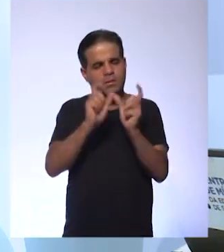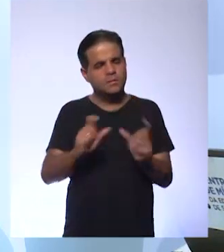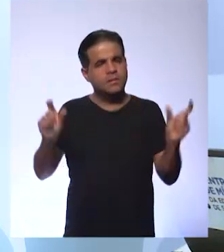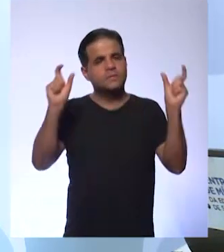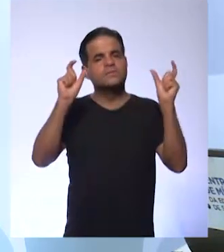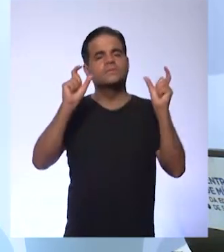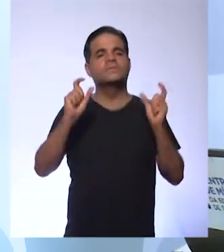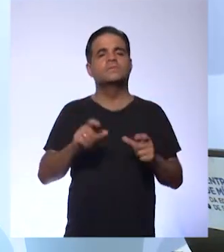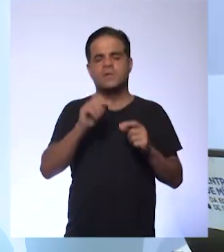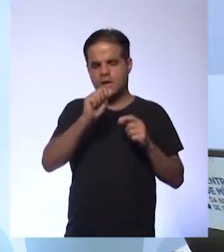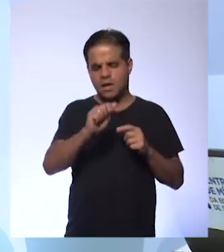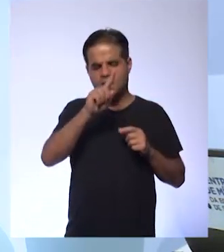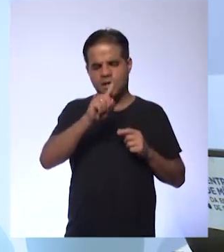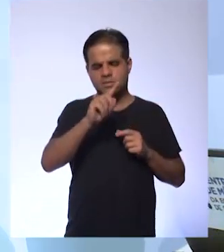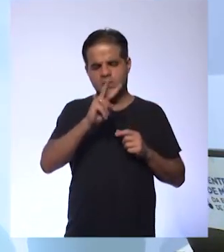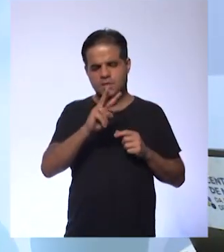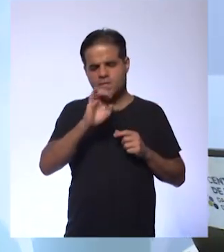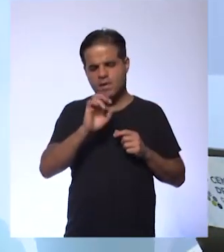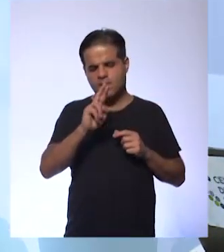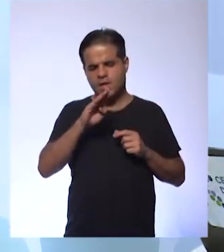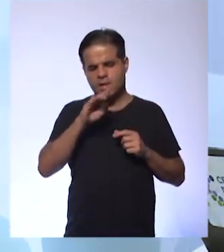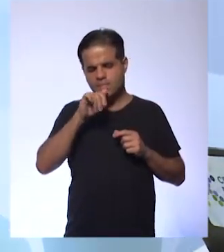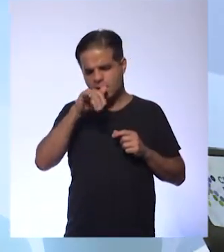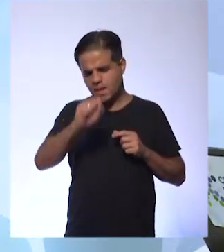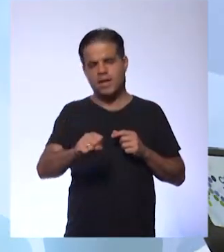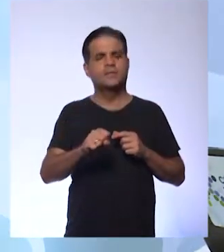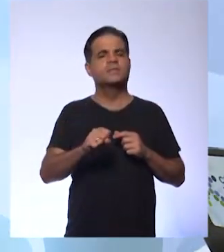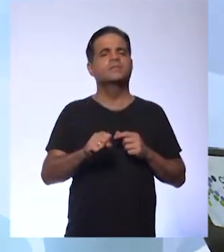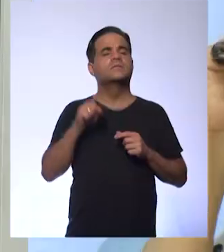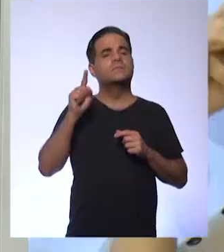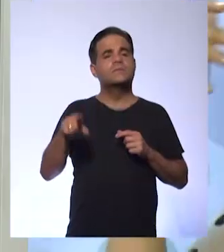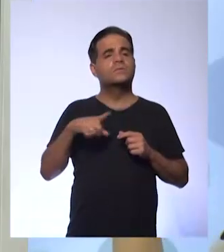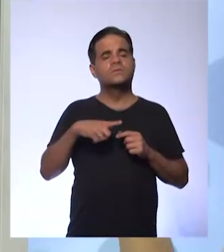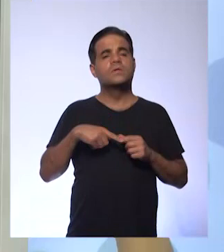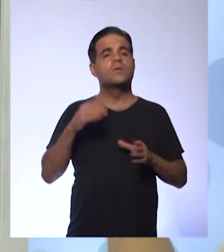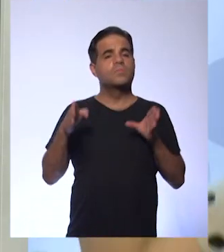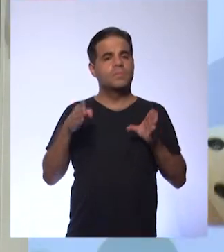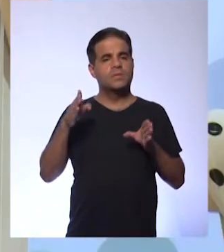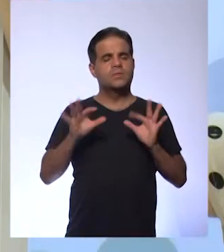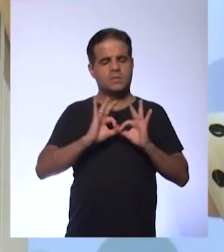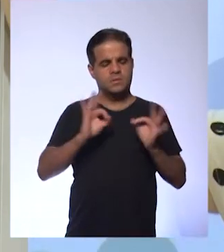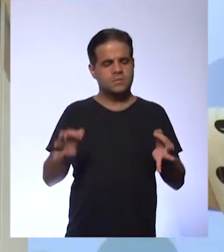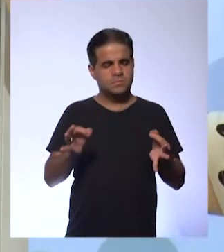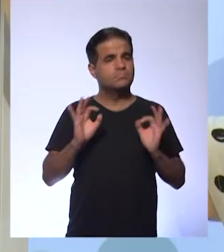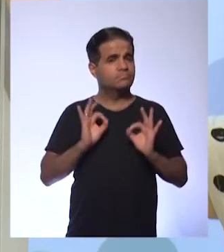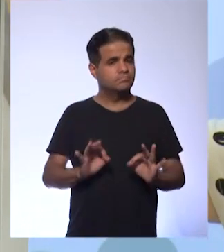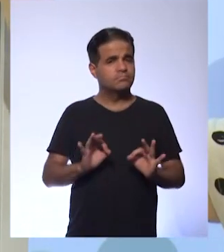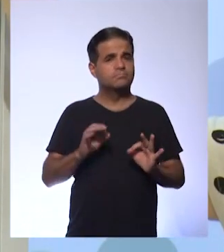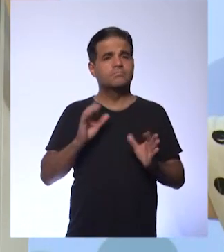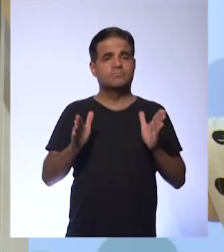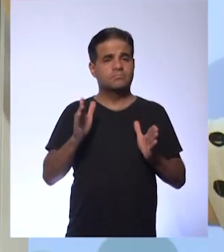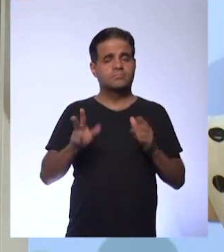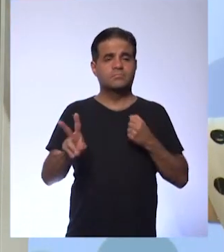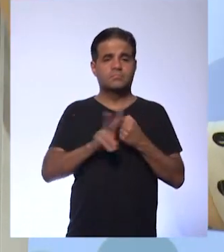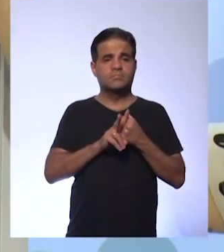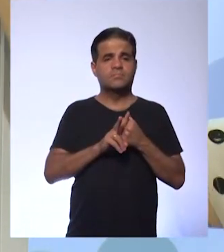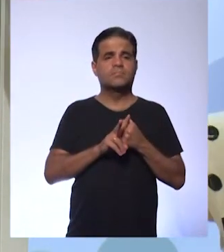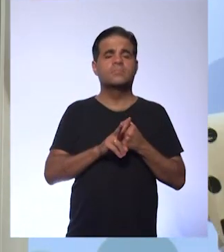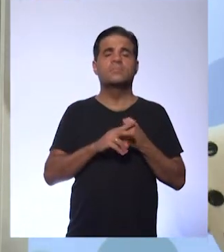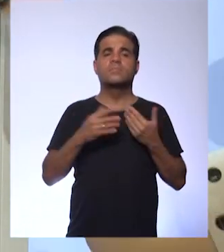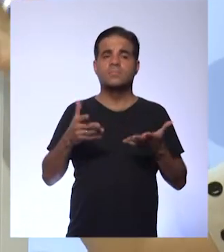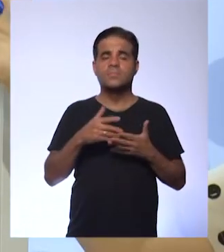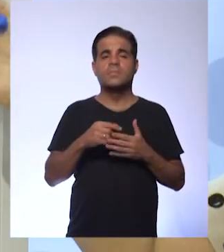subordinadas adverbiais. Aqui, eu tenho aquele período simples, certo? Que só tem um verbo. E aí eu